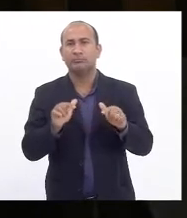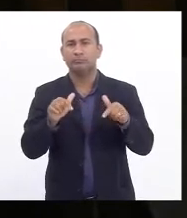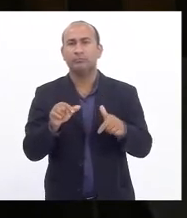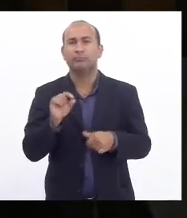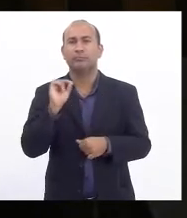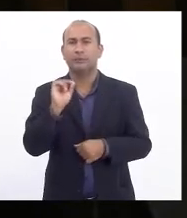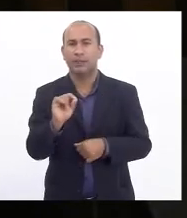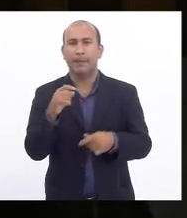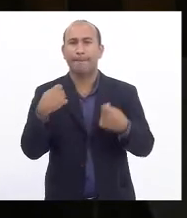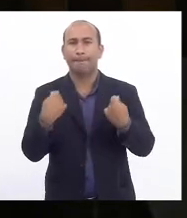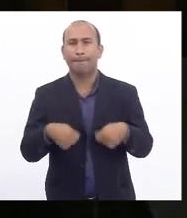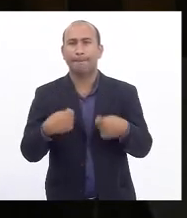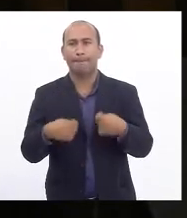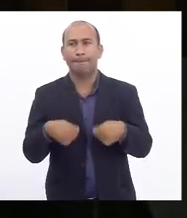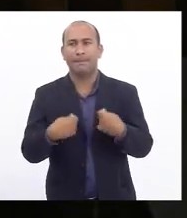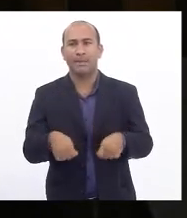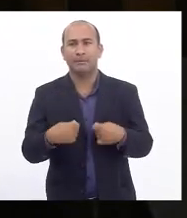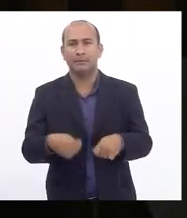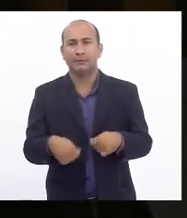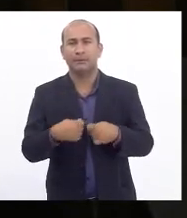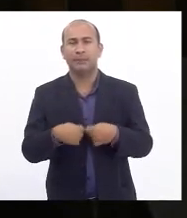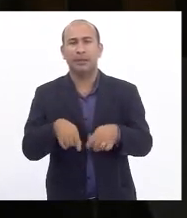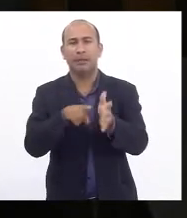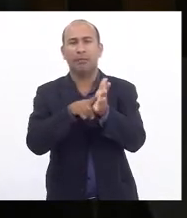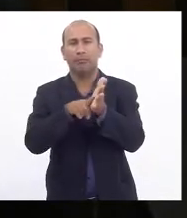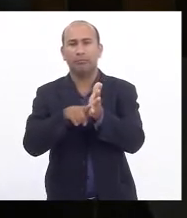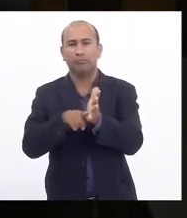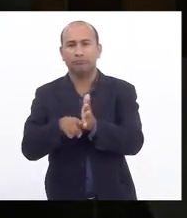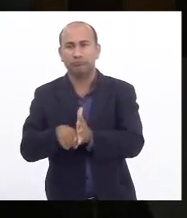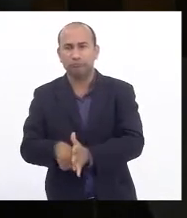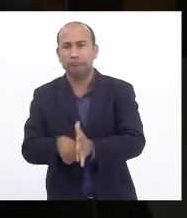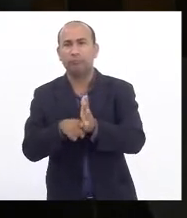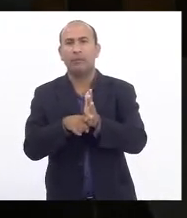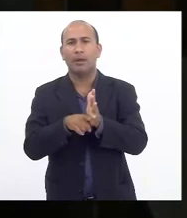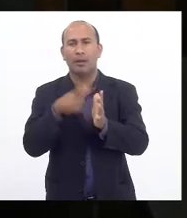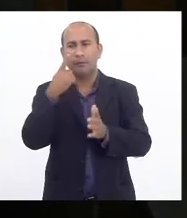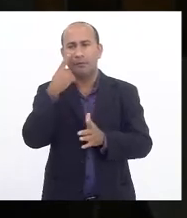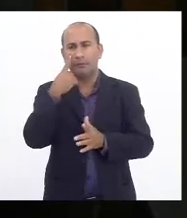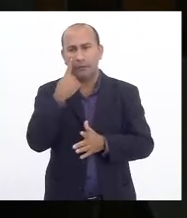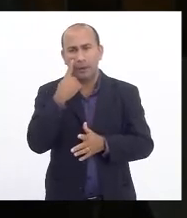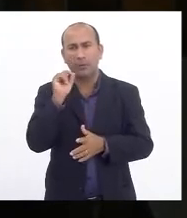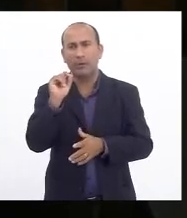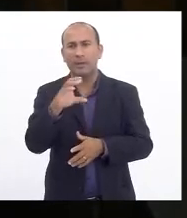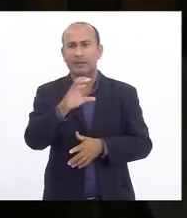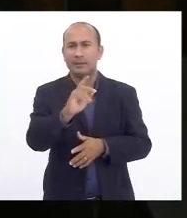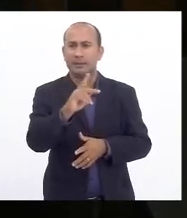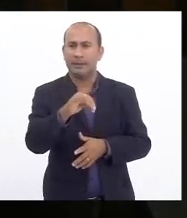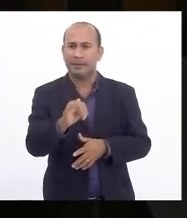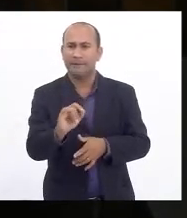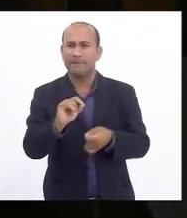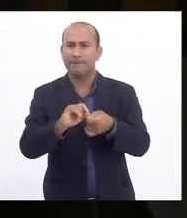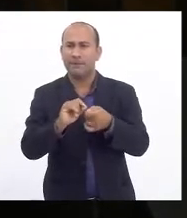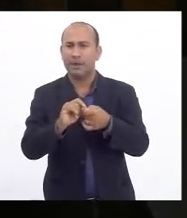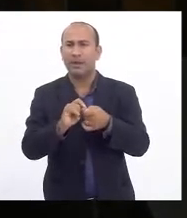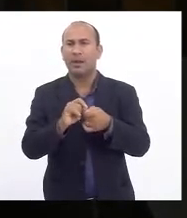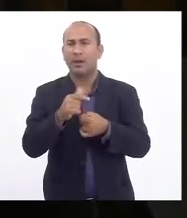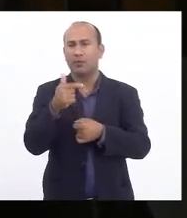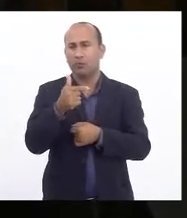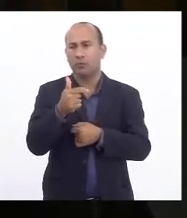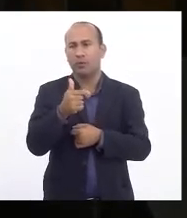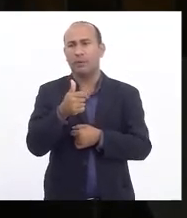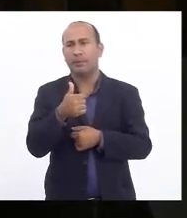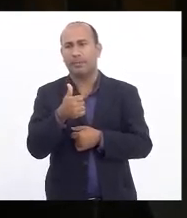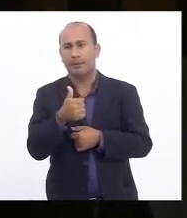é preciso apurar investigar E legislar sobre isso é a CPI fez isso que tá vendo as duas primeiras coisas